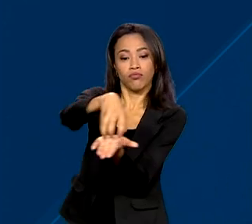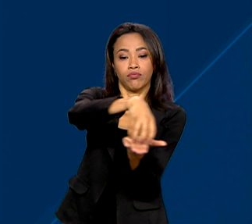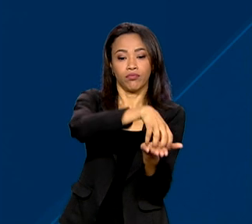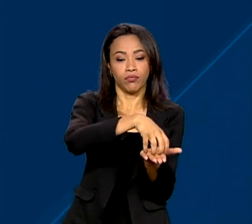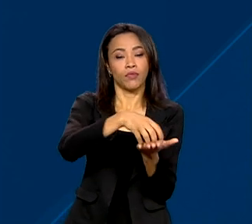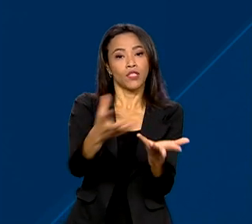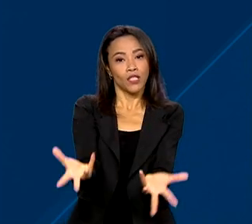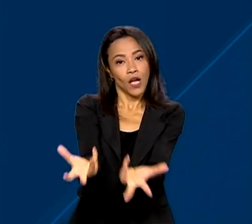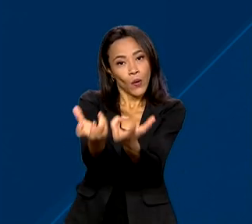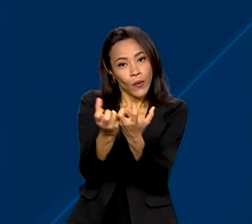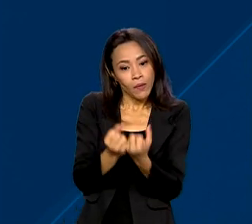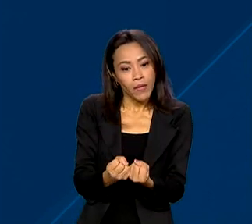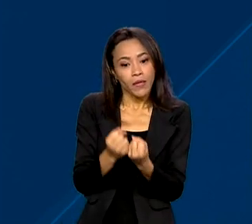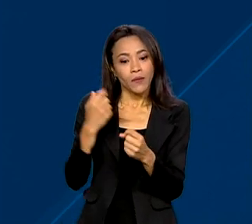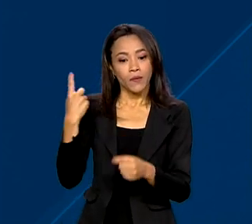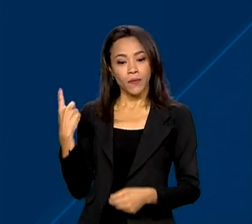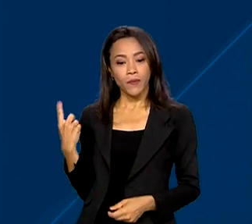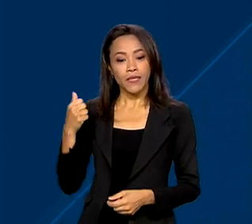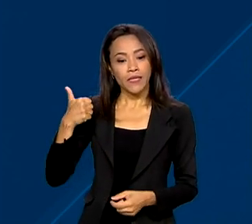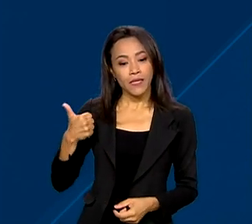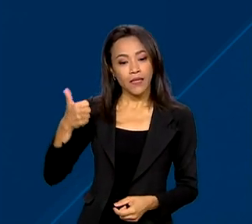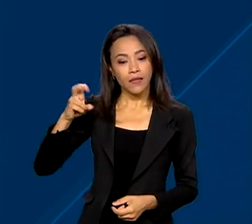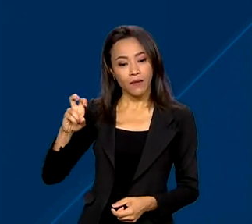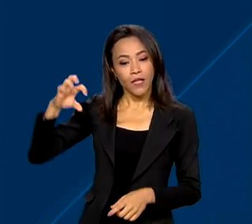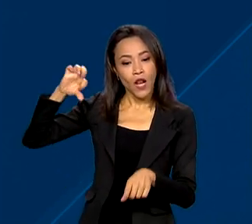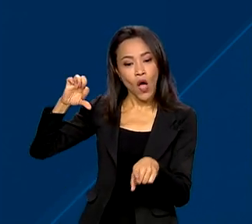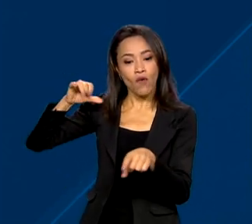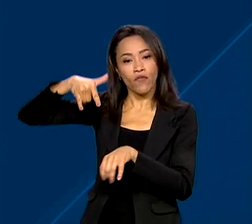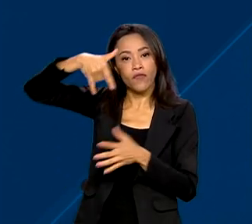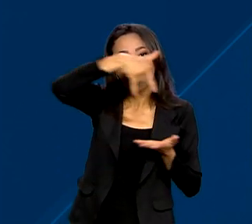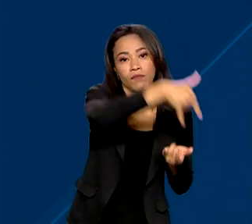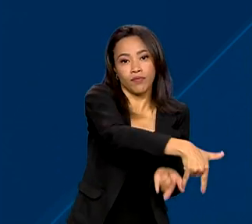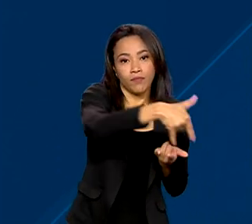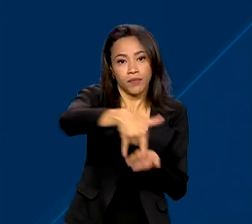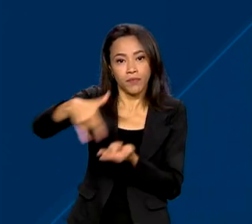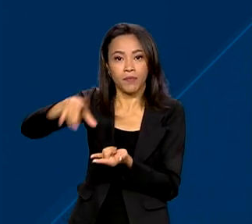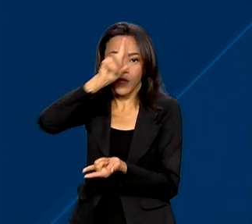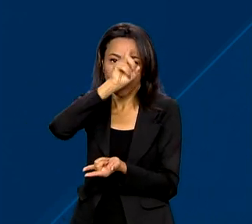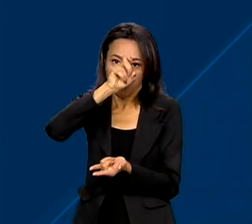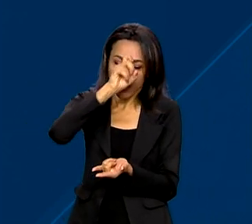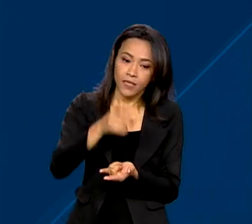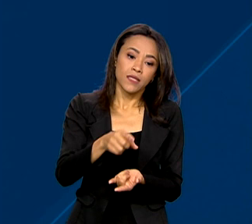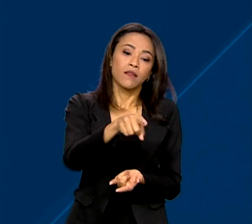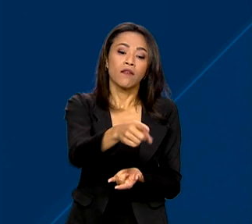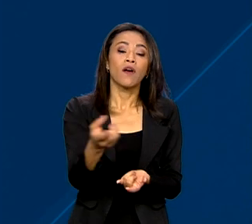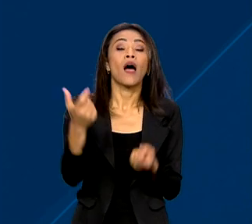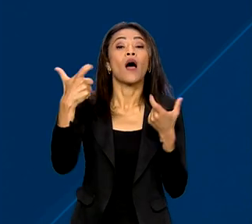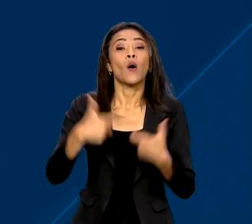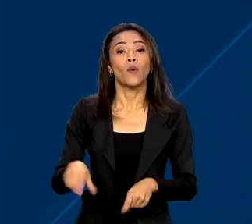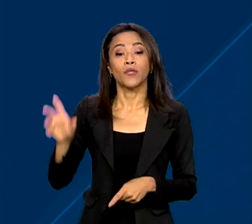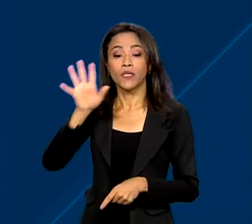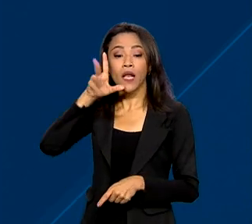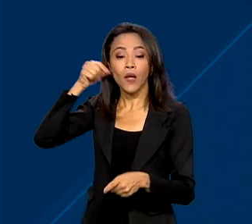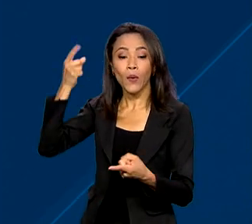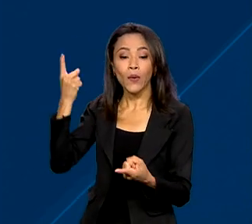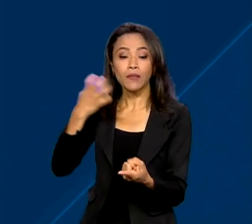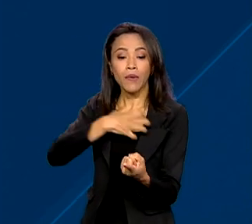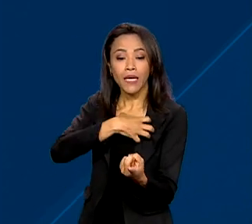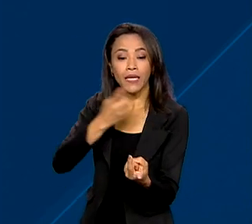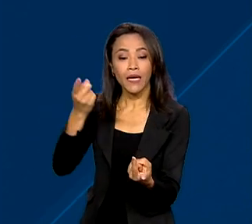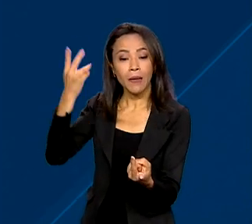159 leitos em hospitais Gerais os novos serviços vão funcionar em Alagoas Bahia